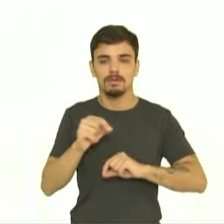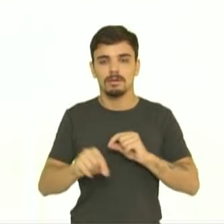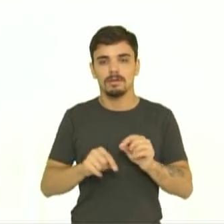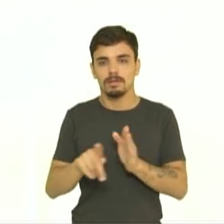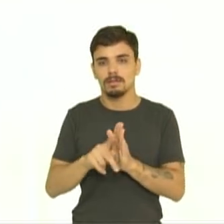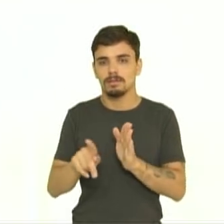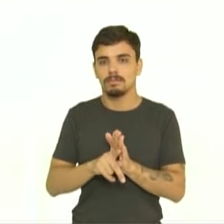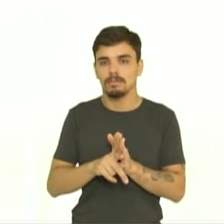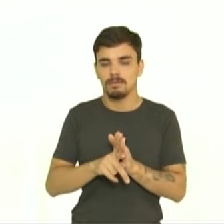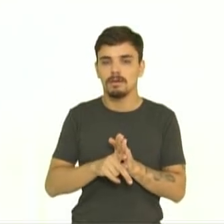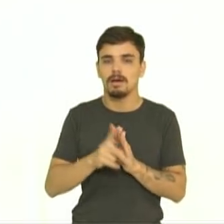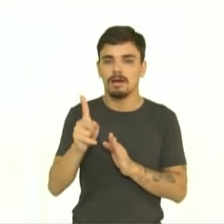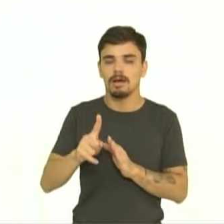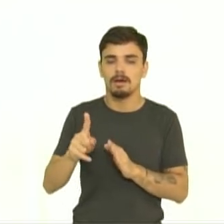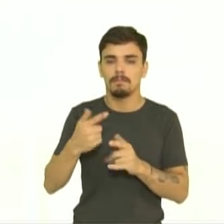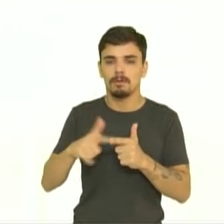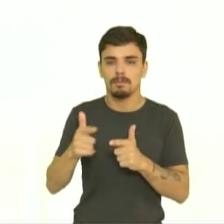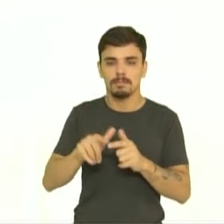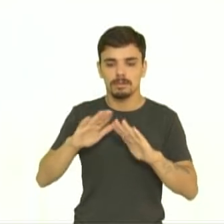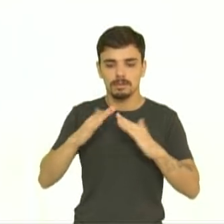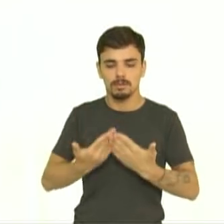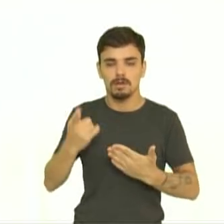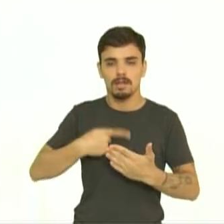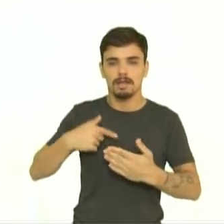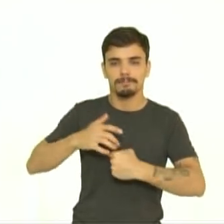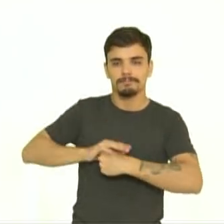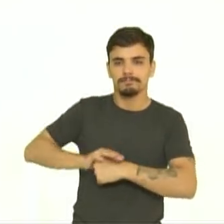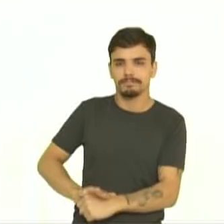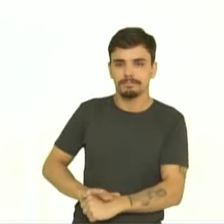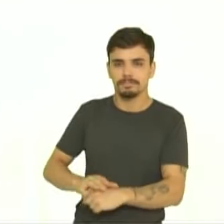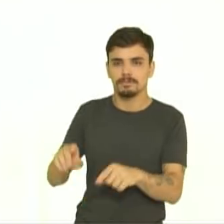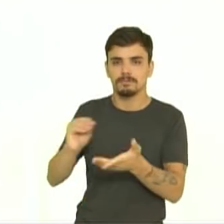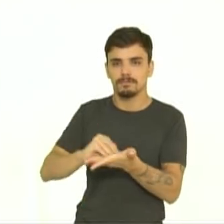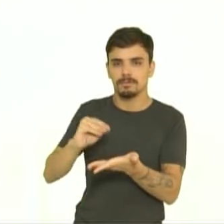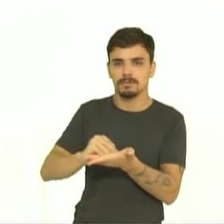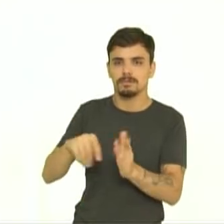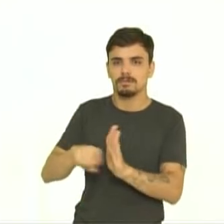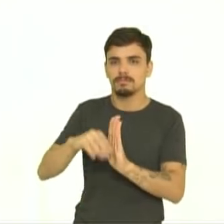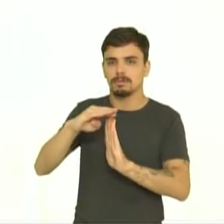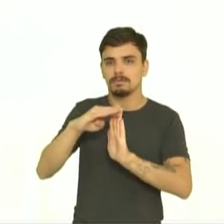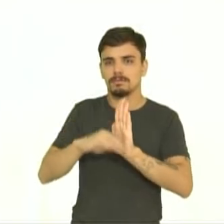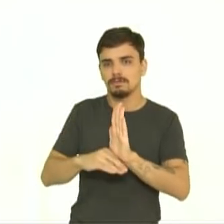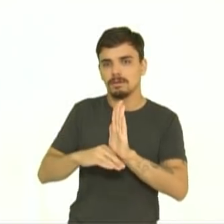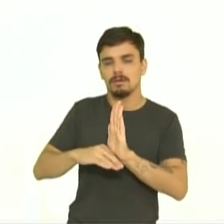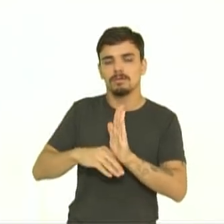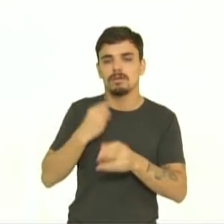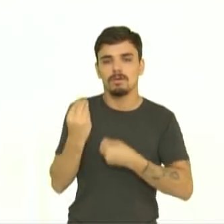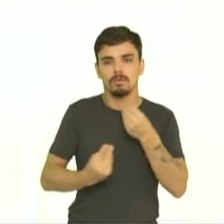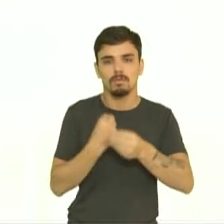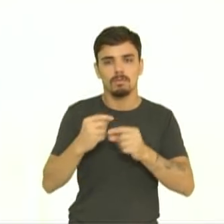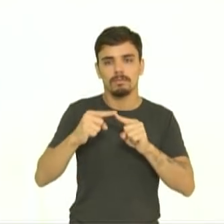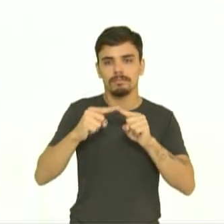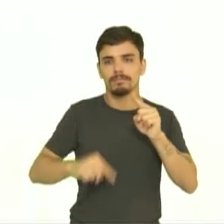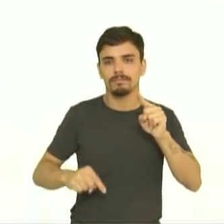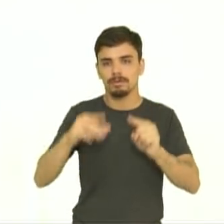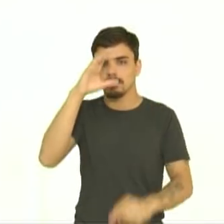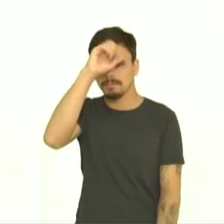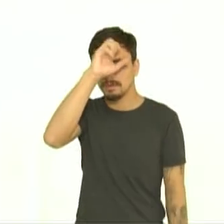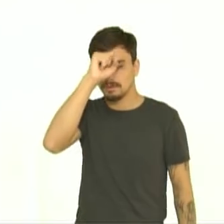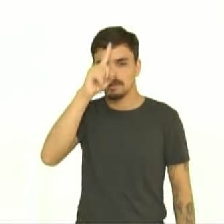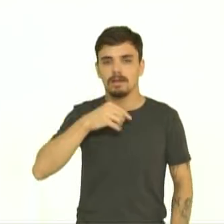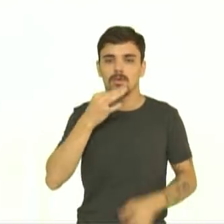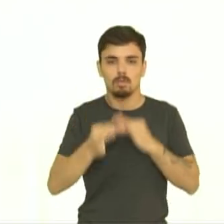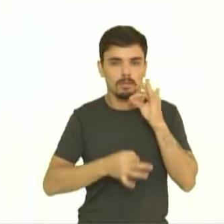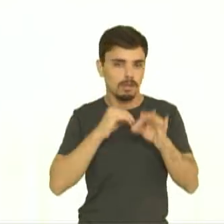escola são exclusão, evasão, retenção e baixo nível de aprendizagem. Então, esses são os argumentos que